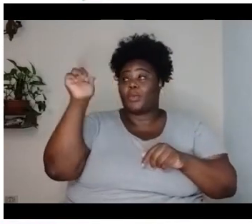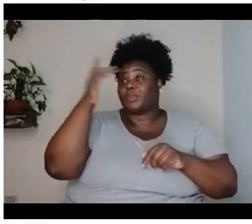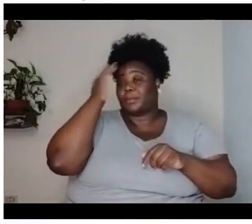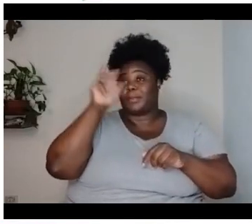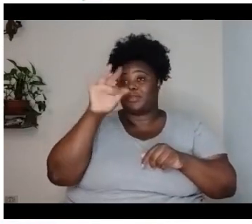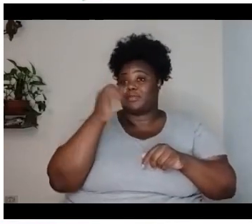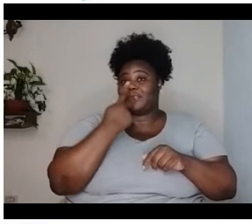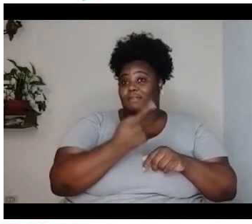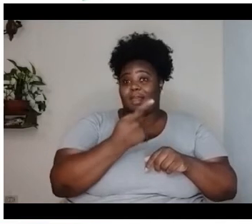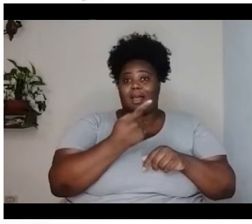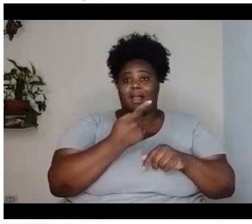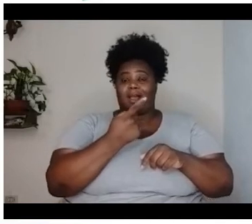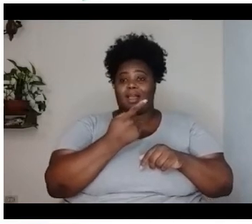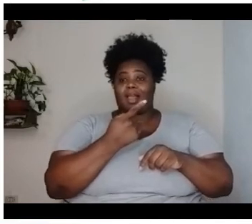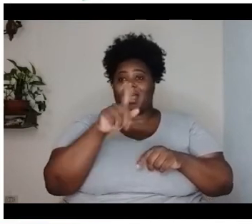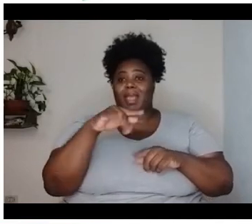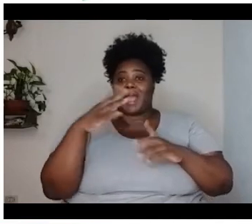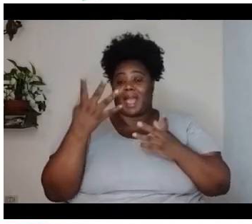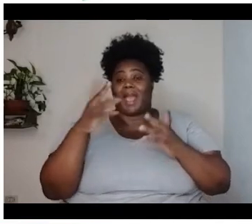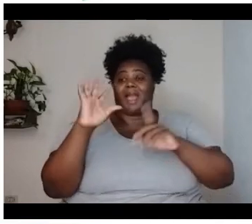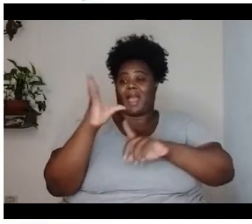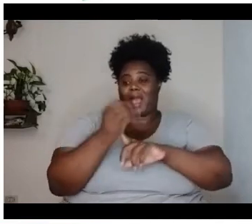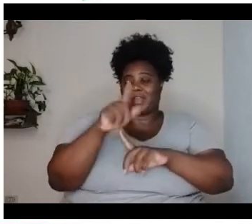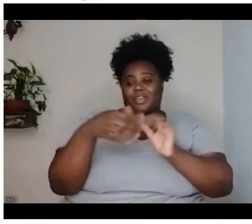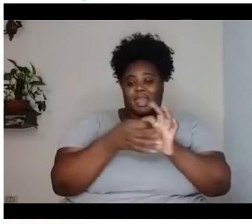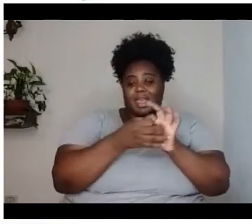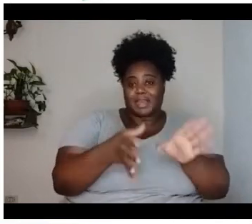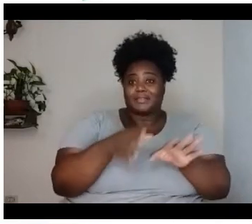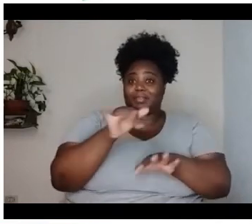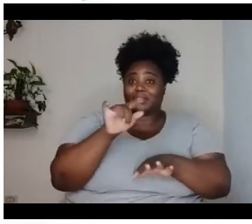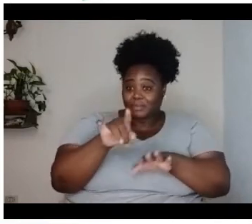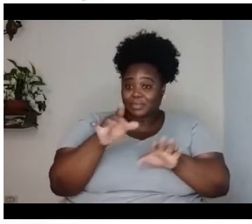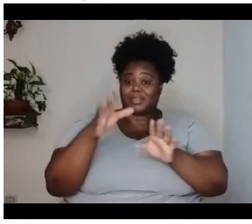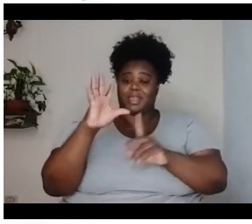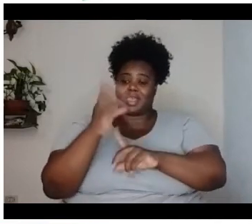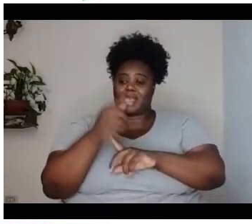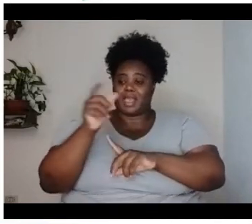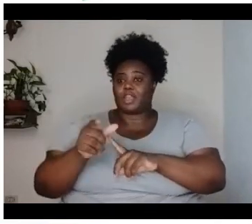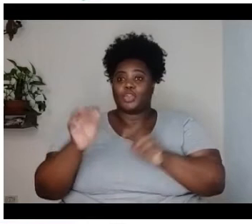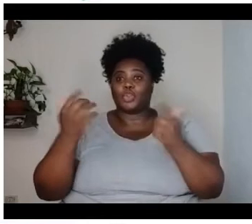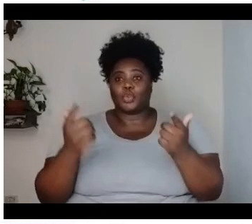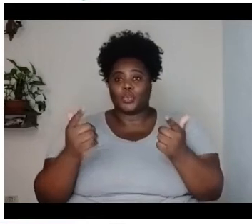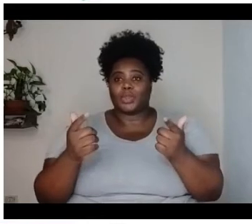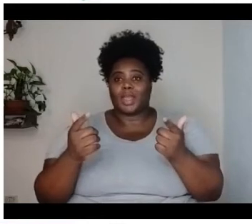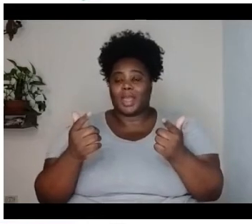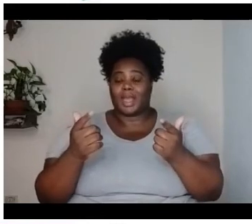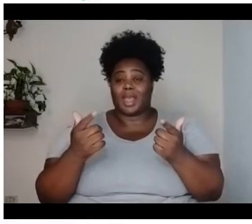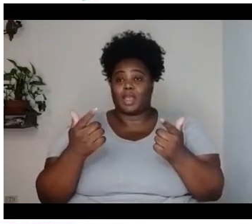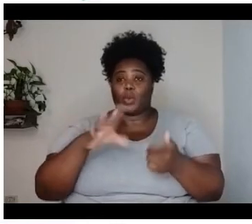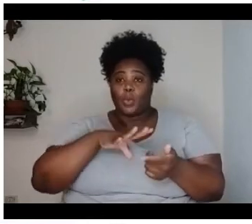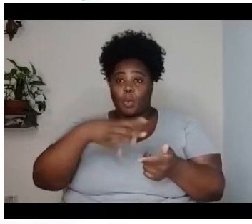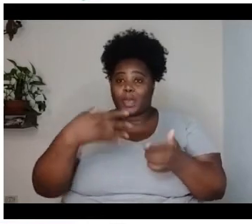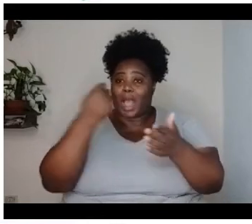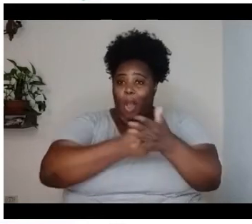vai dizer. A arte é livre. Se você, como artista, não estiver disposto a lutar por